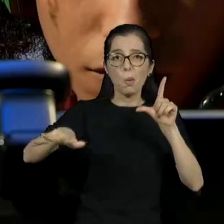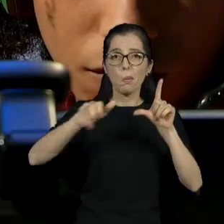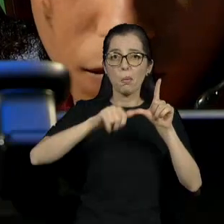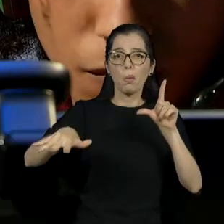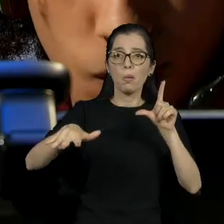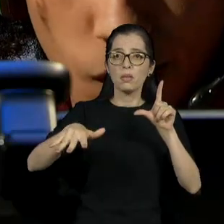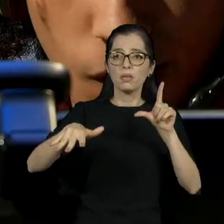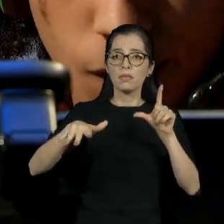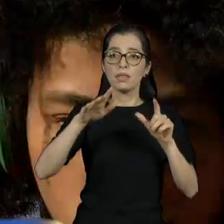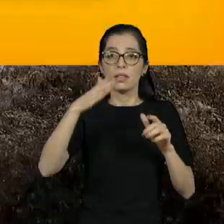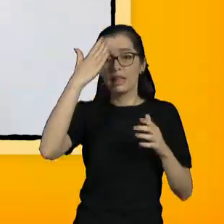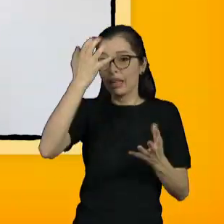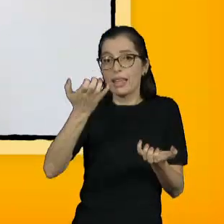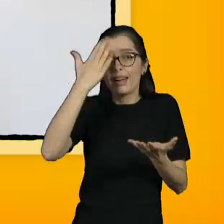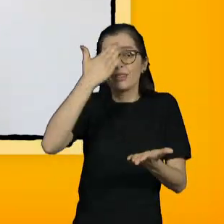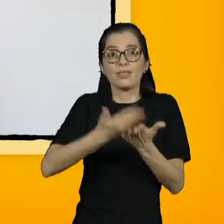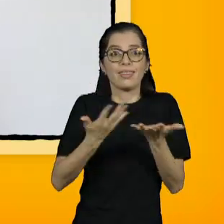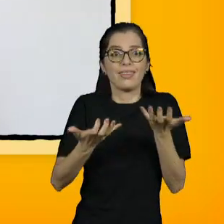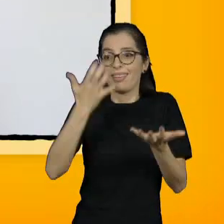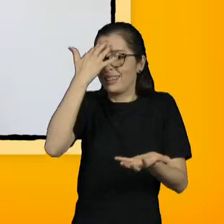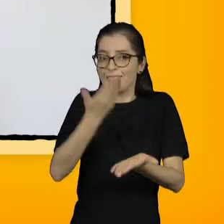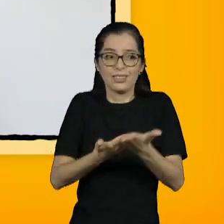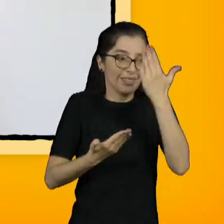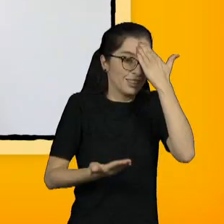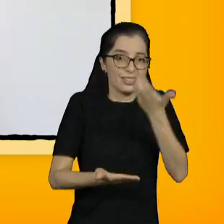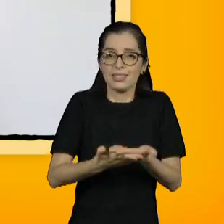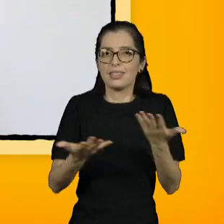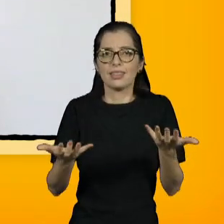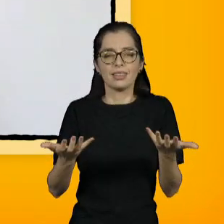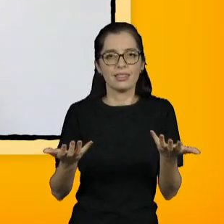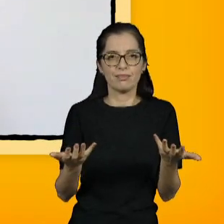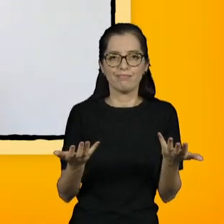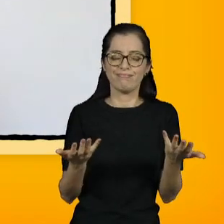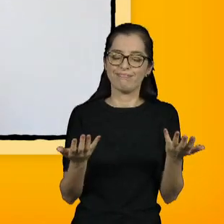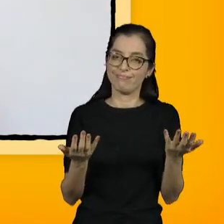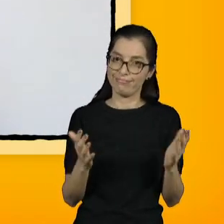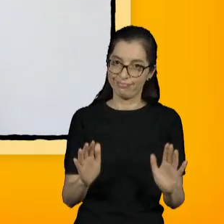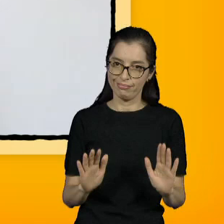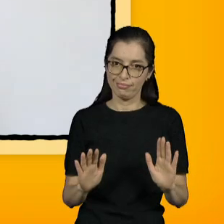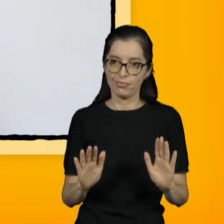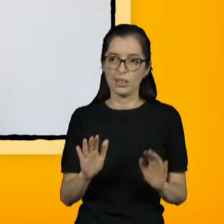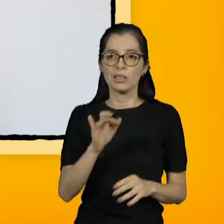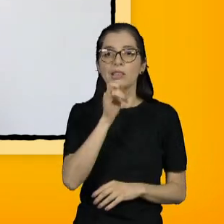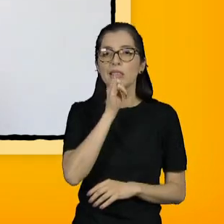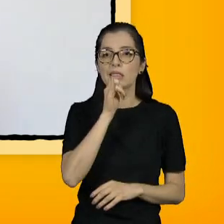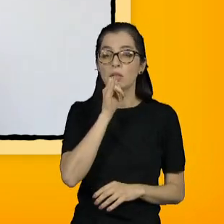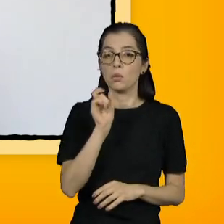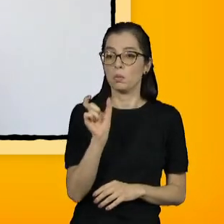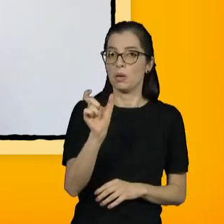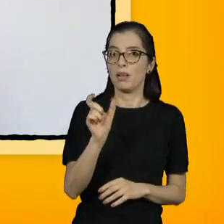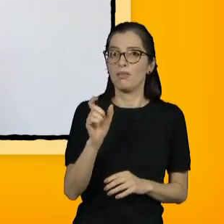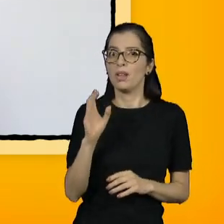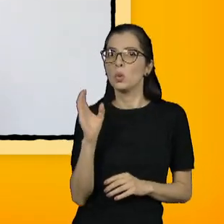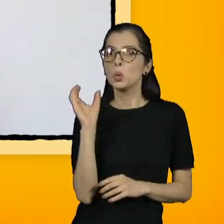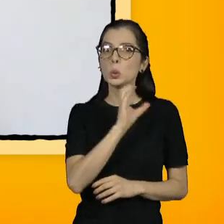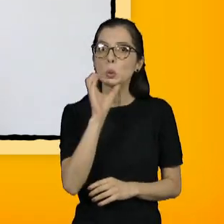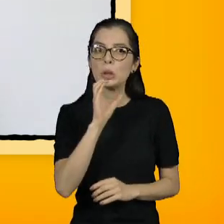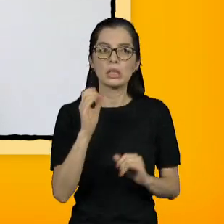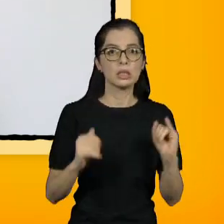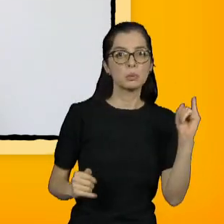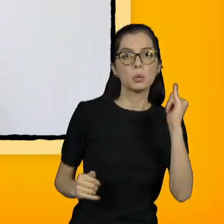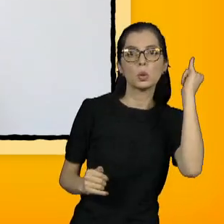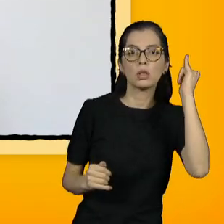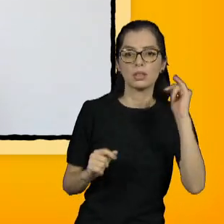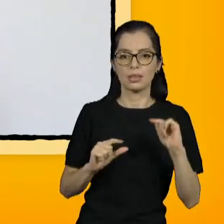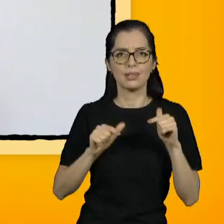envolvidas naquela notícia. Não é à toa que várias notícias falsas usam palavras do tipo urgente, é importante você tomar uma